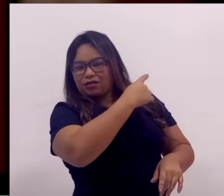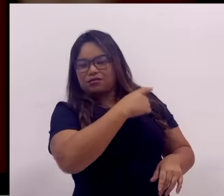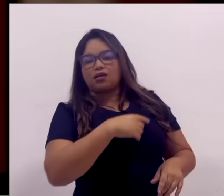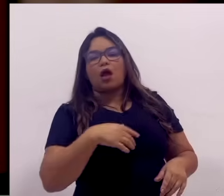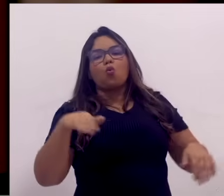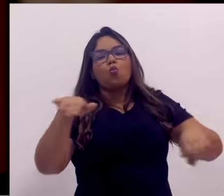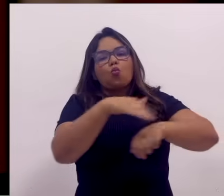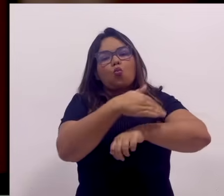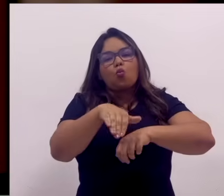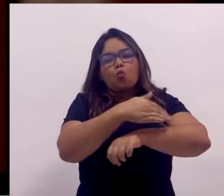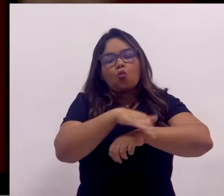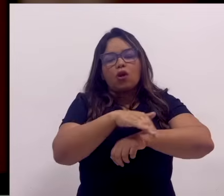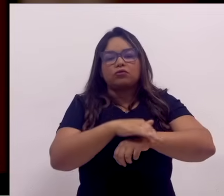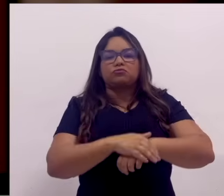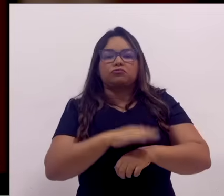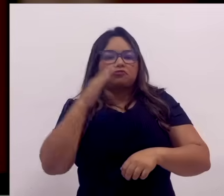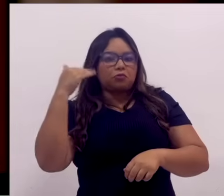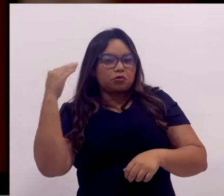dos Curetes.